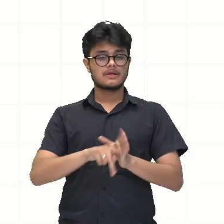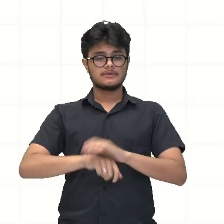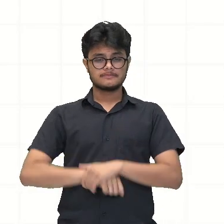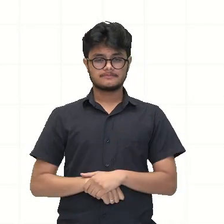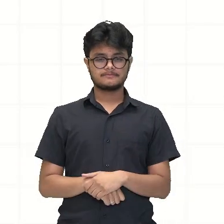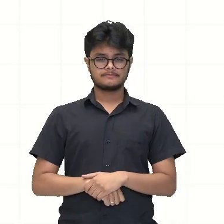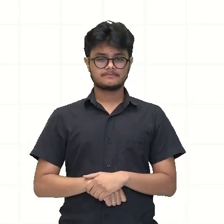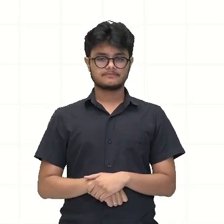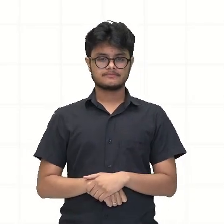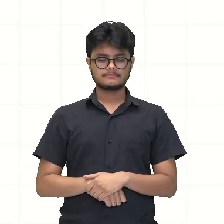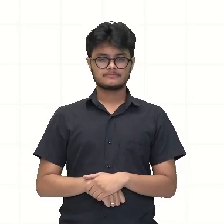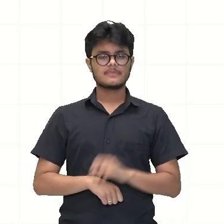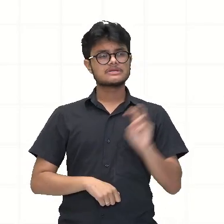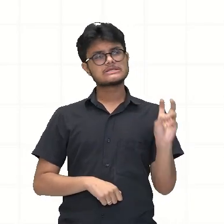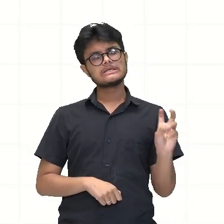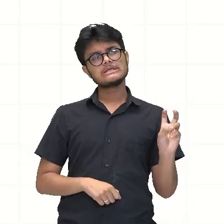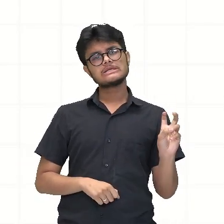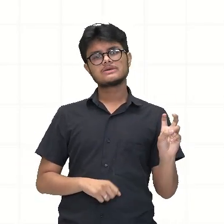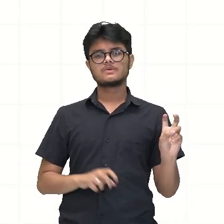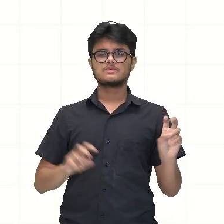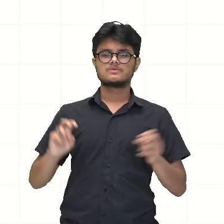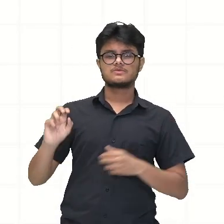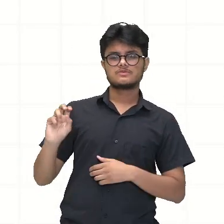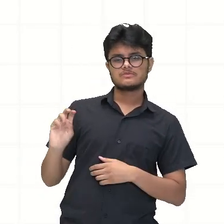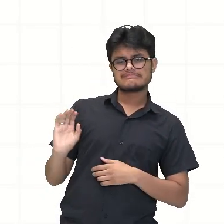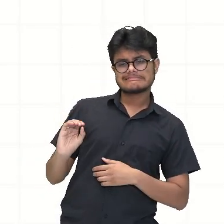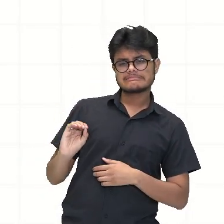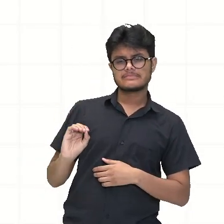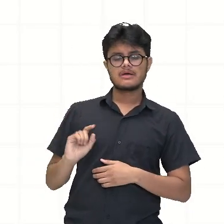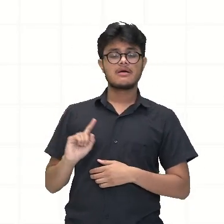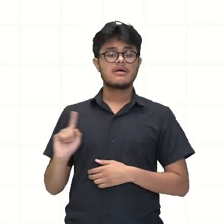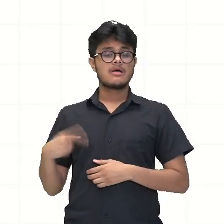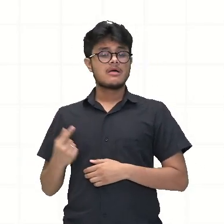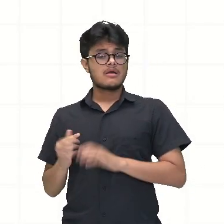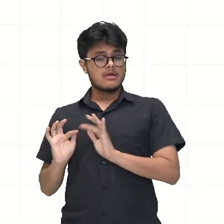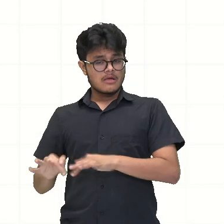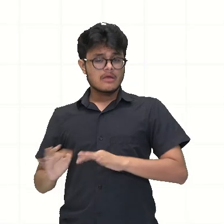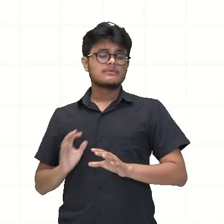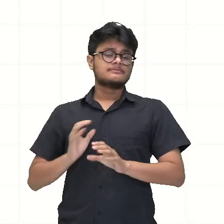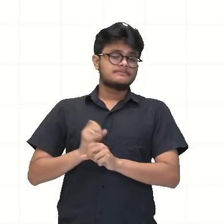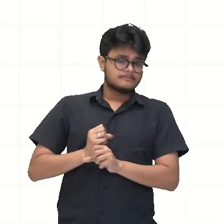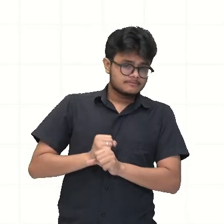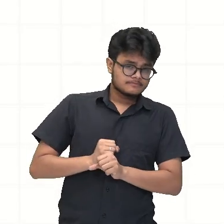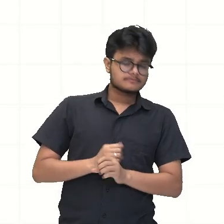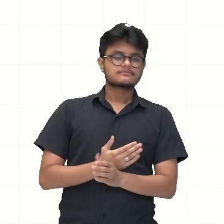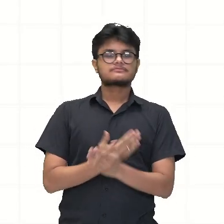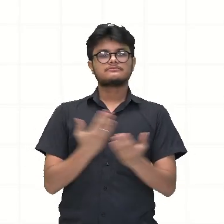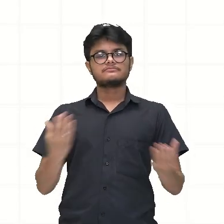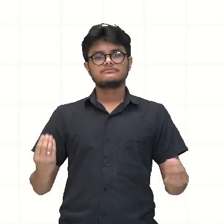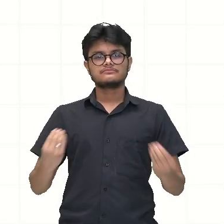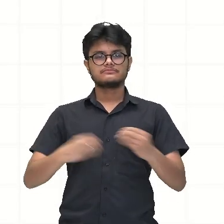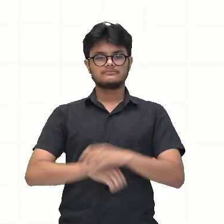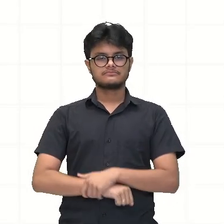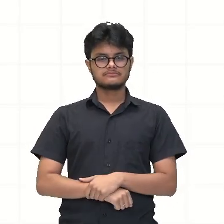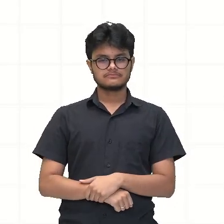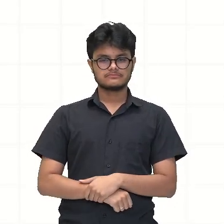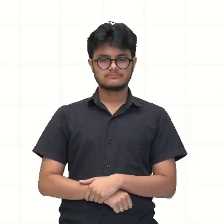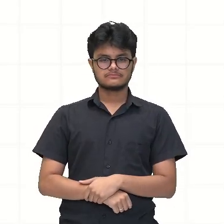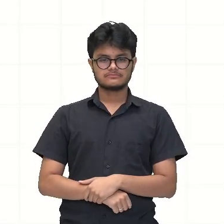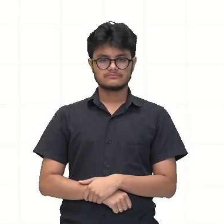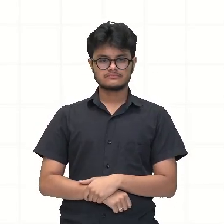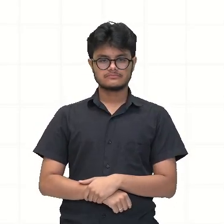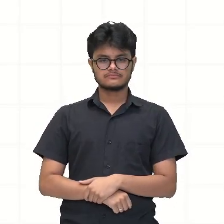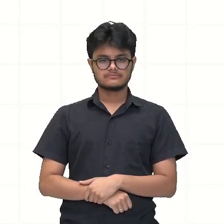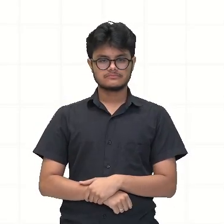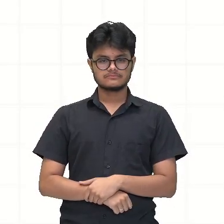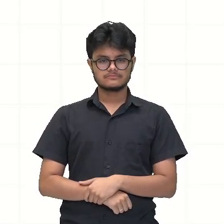extras, amanhã eu faço mais 5, depois eu não faço nenhuma e no final a gente calcula para ver quanto que o funcionário vai